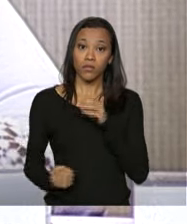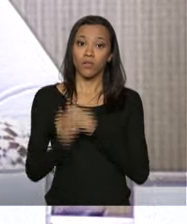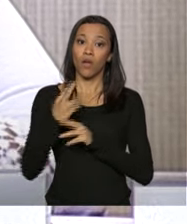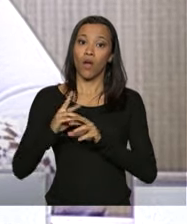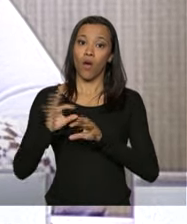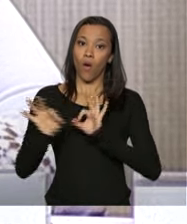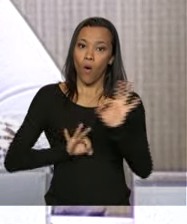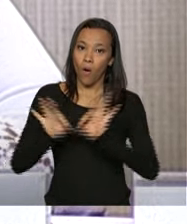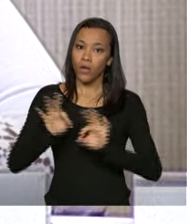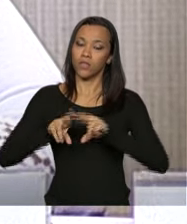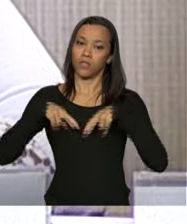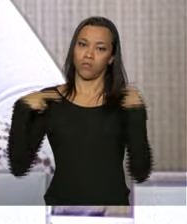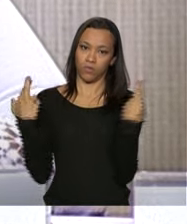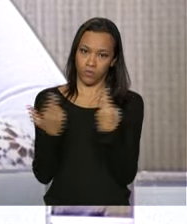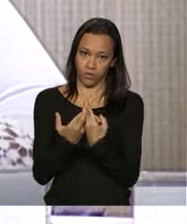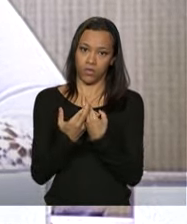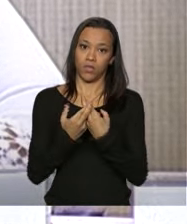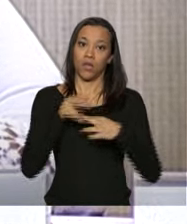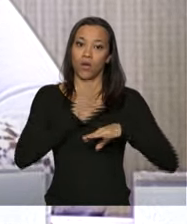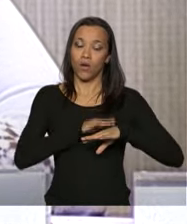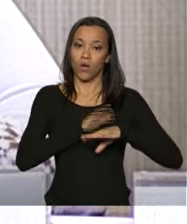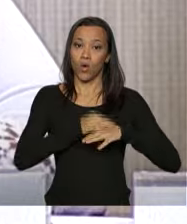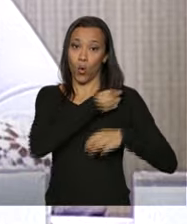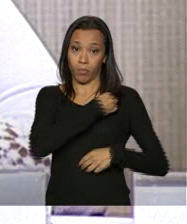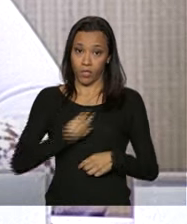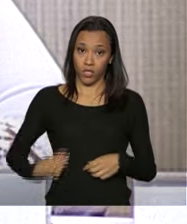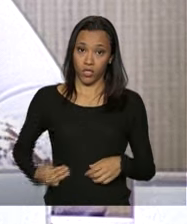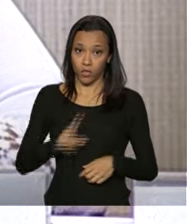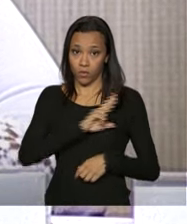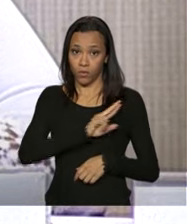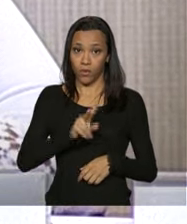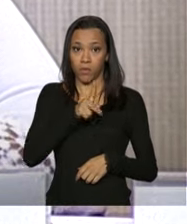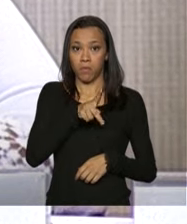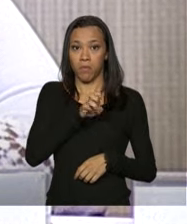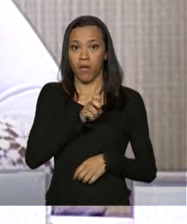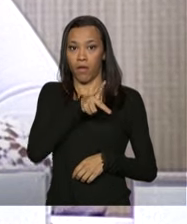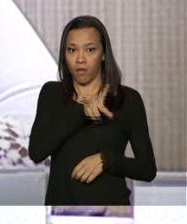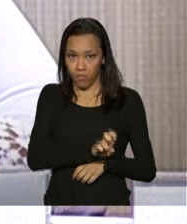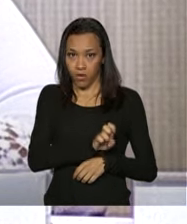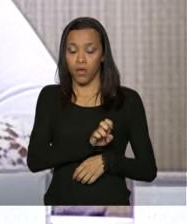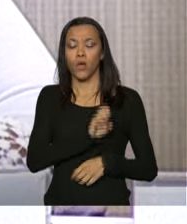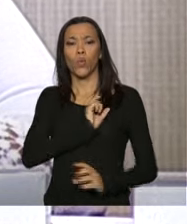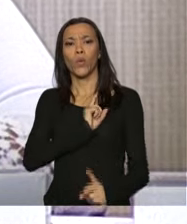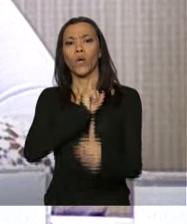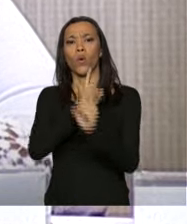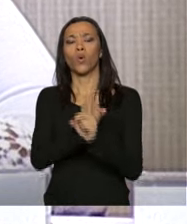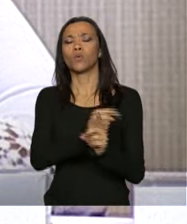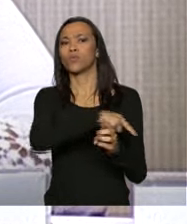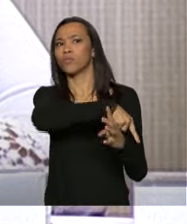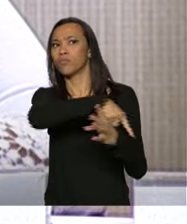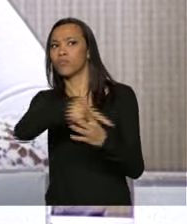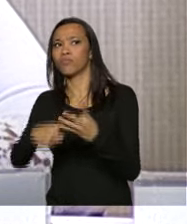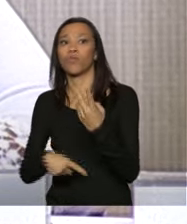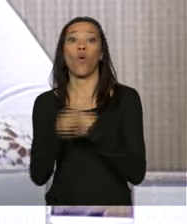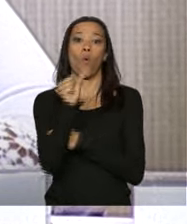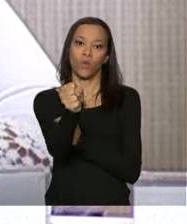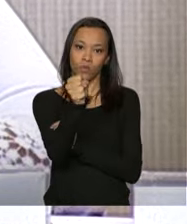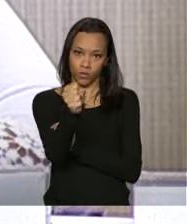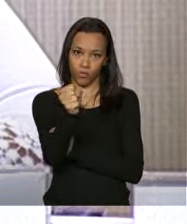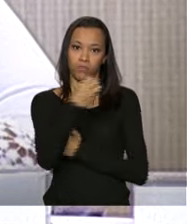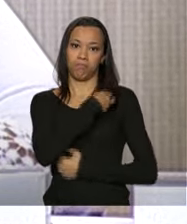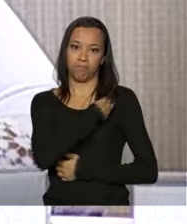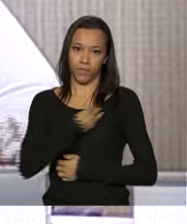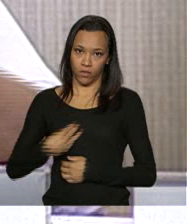liderança do ministro Pepe Vargas, eh, de do encontro de oito ministros, né,